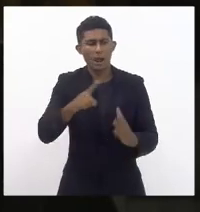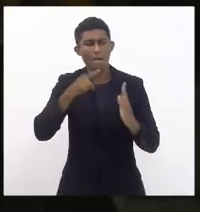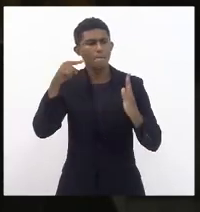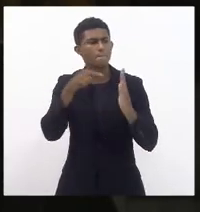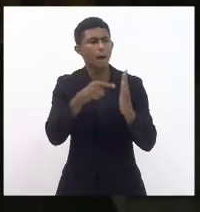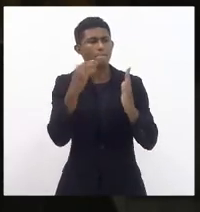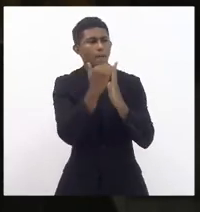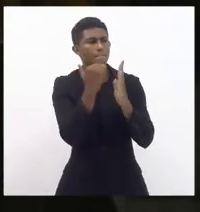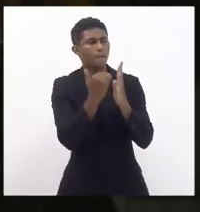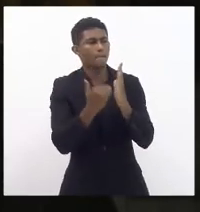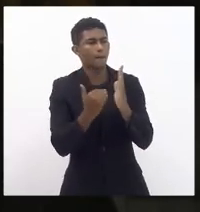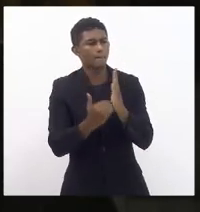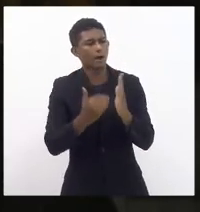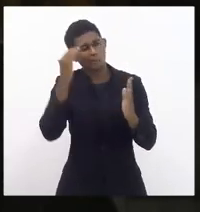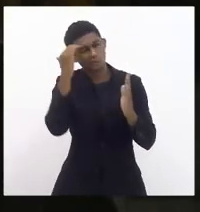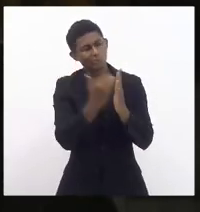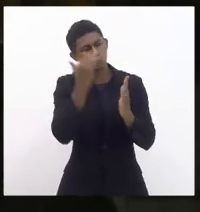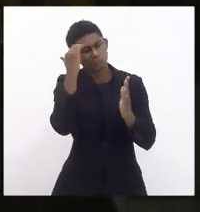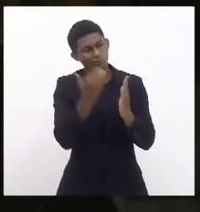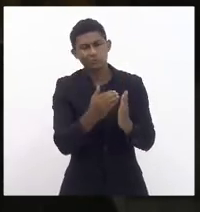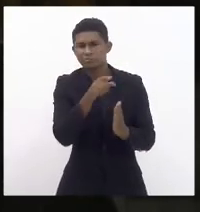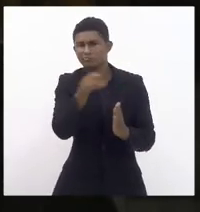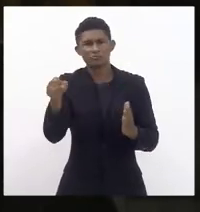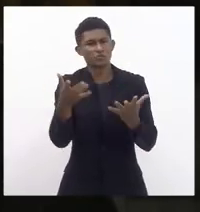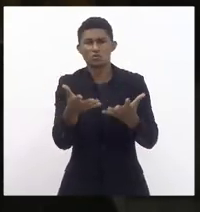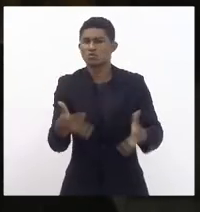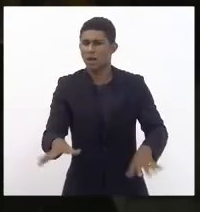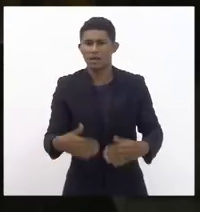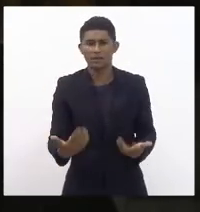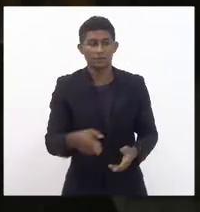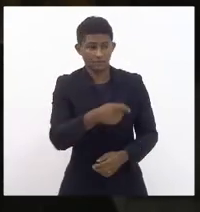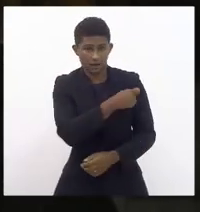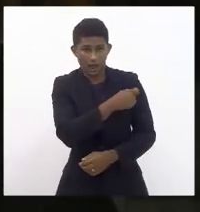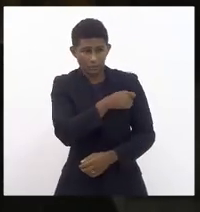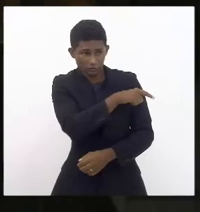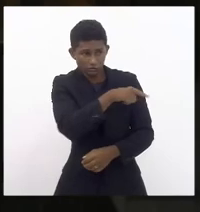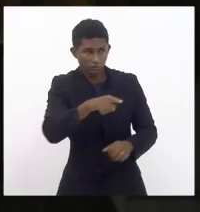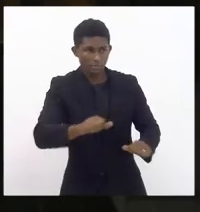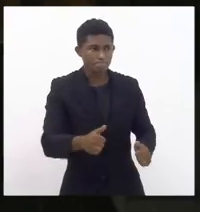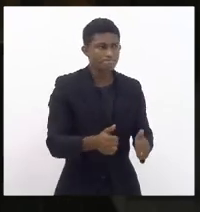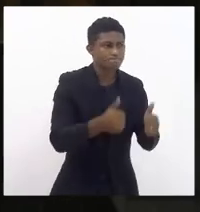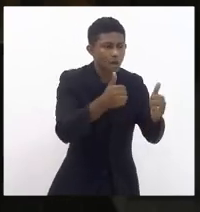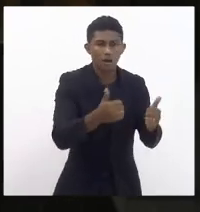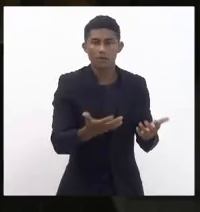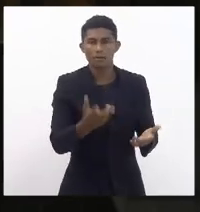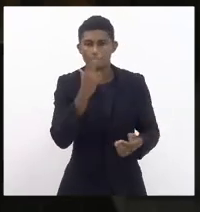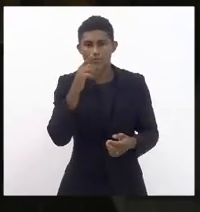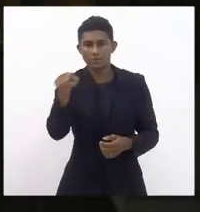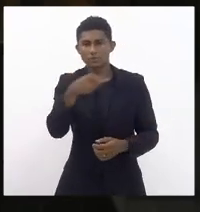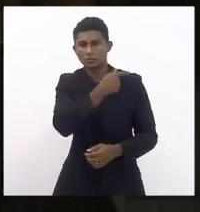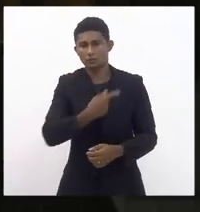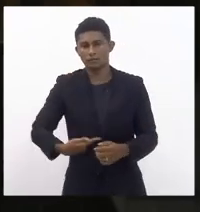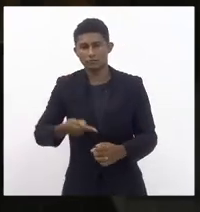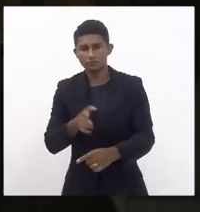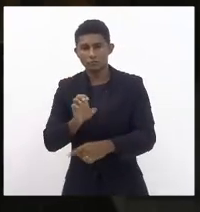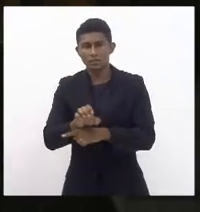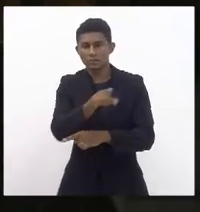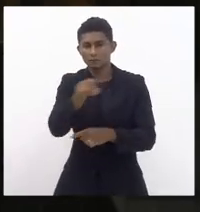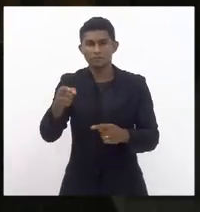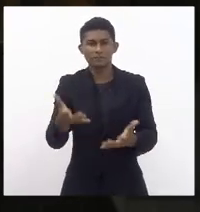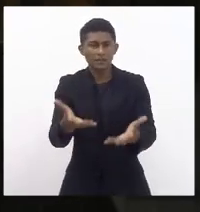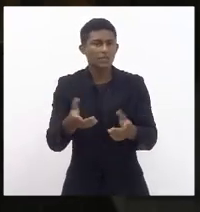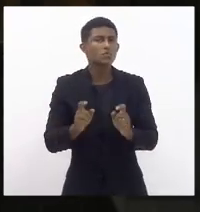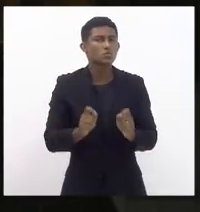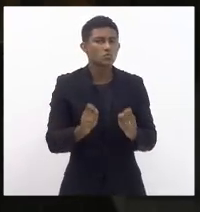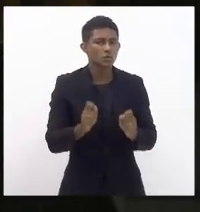efetivos onde se busca a melhoria de qualidade melhores condições por estudantes ao que parece o governo do estado prefere continuar